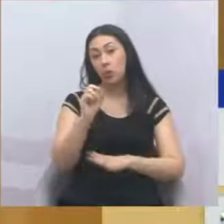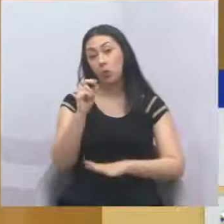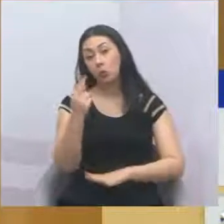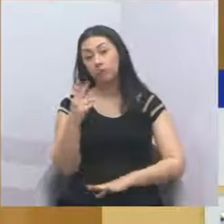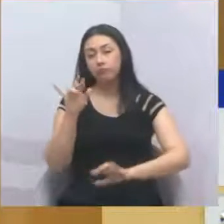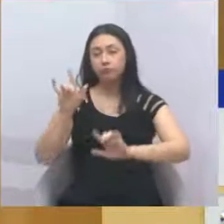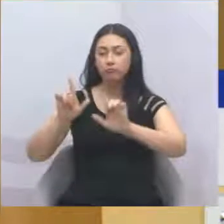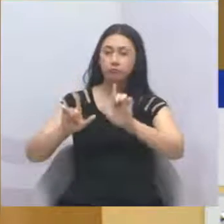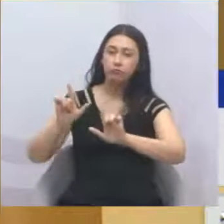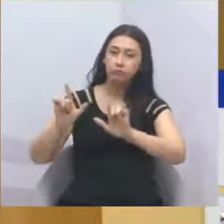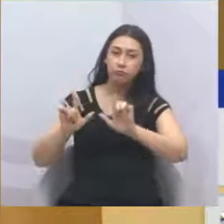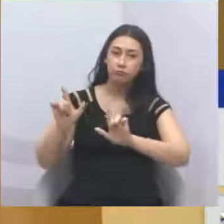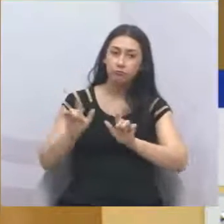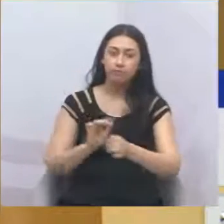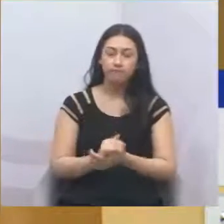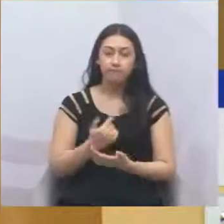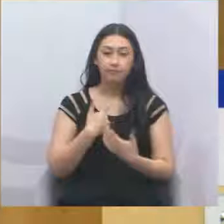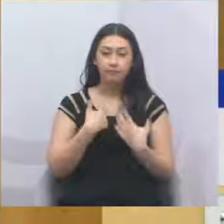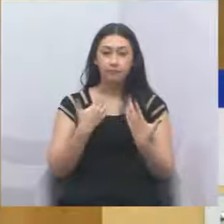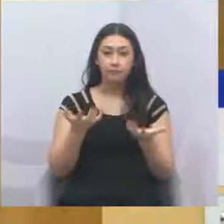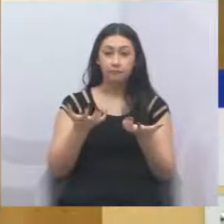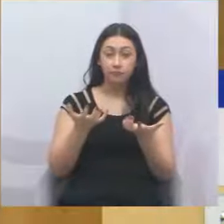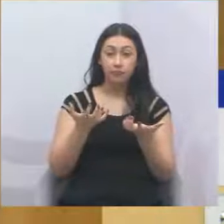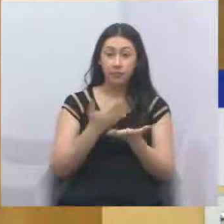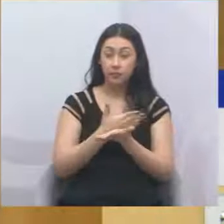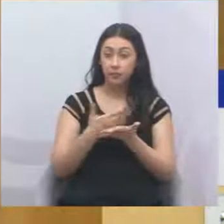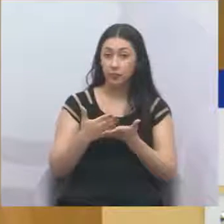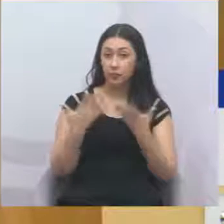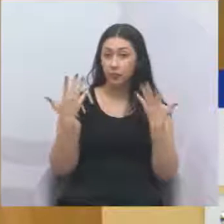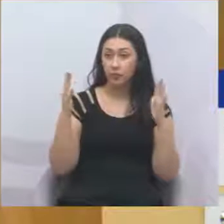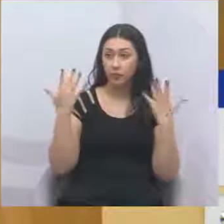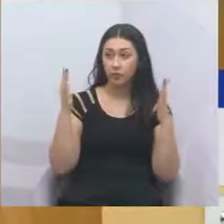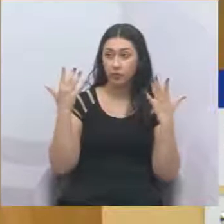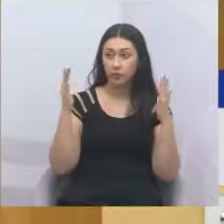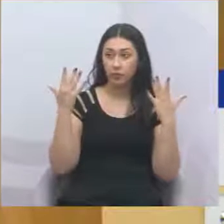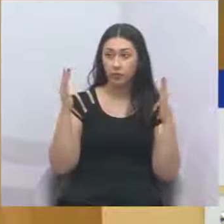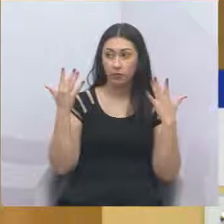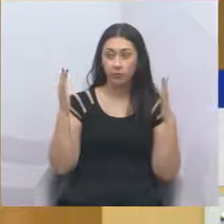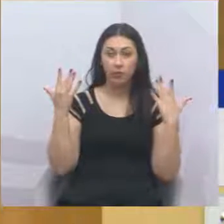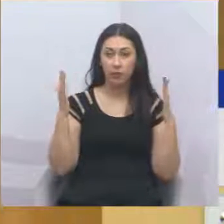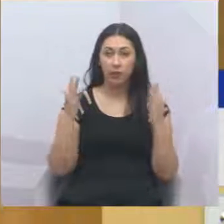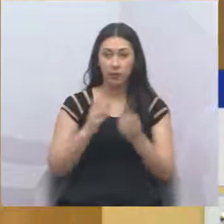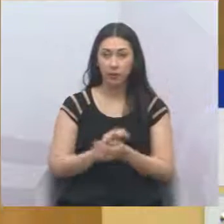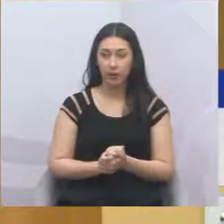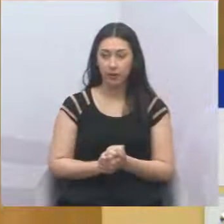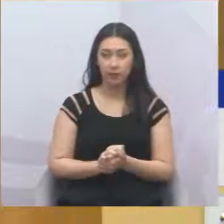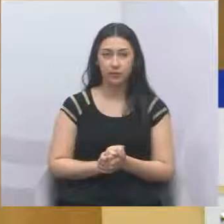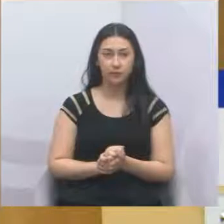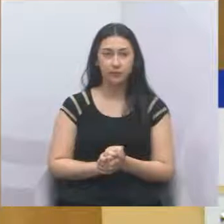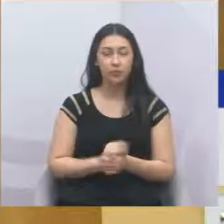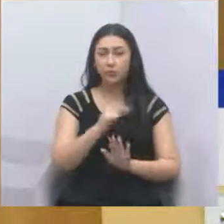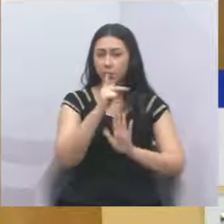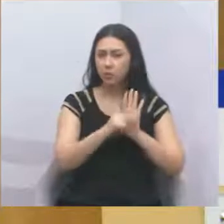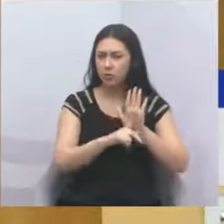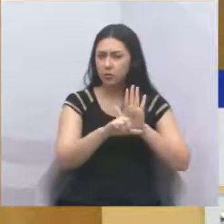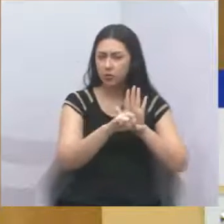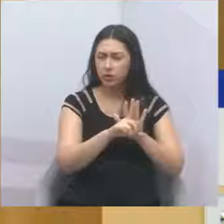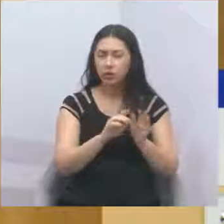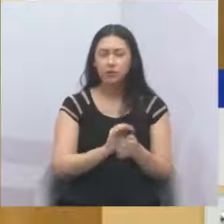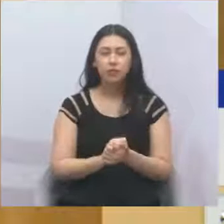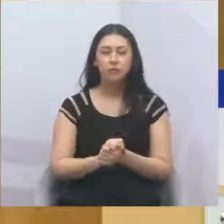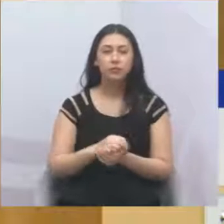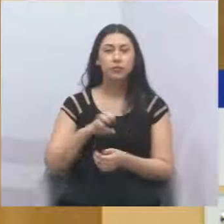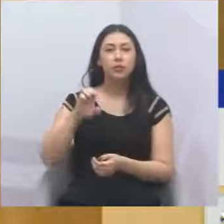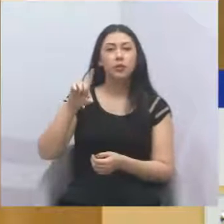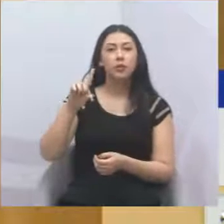TV. Gostaria aqui de começar parabenizando a todos os vereadores que são autores desse projeto de lei. O Edgar,